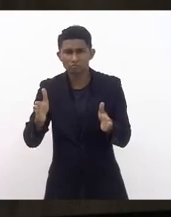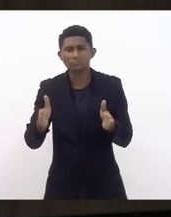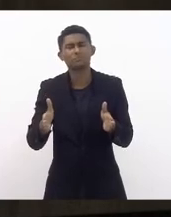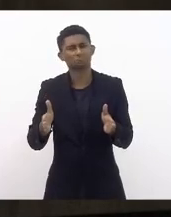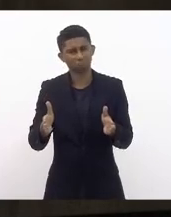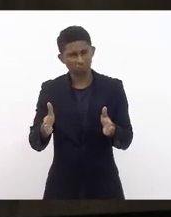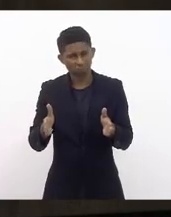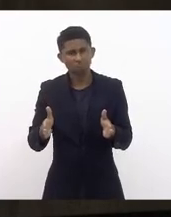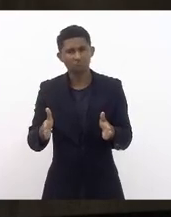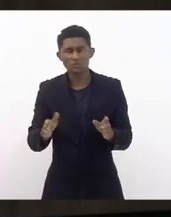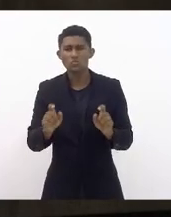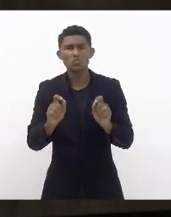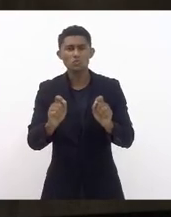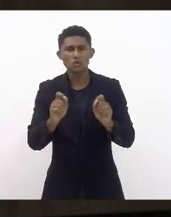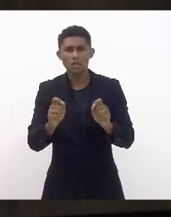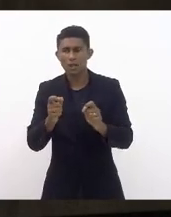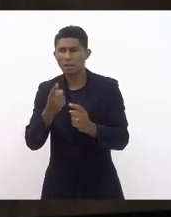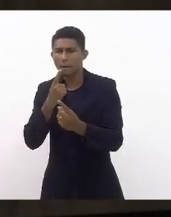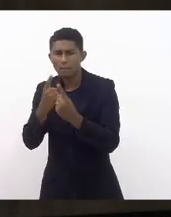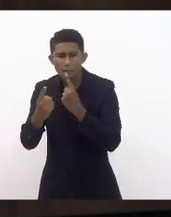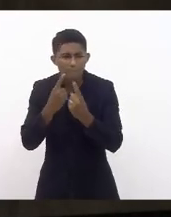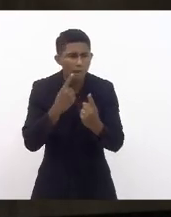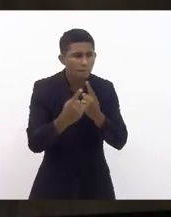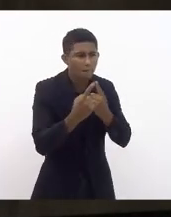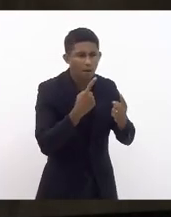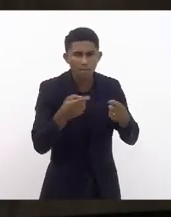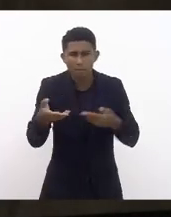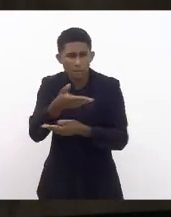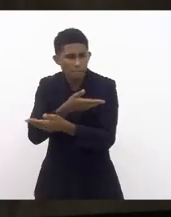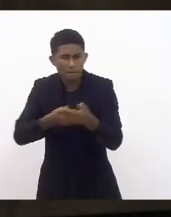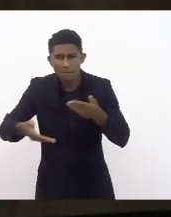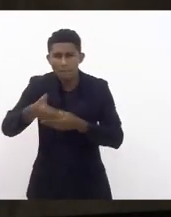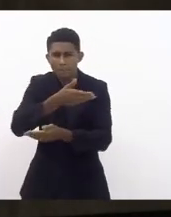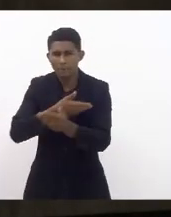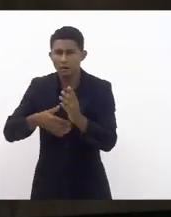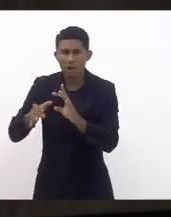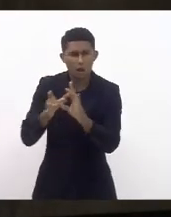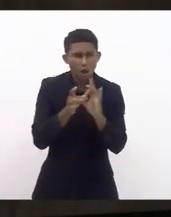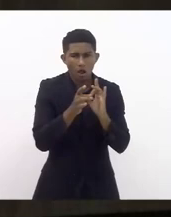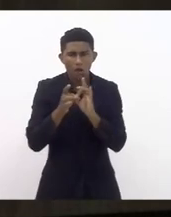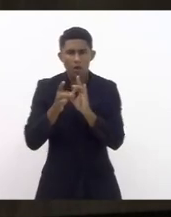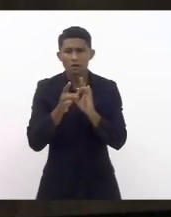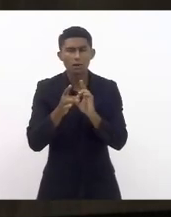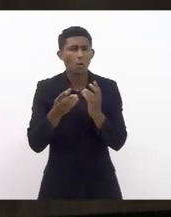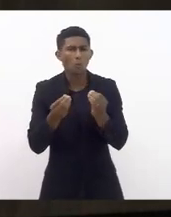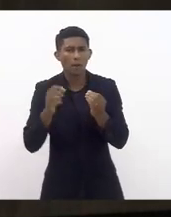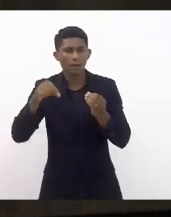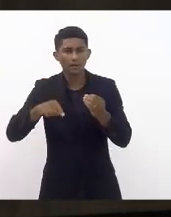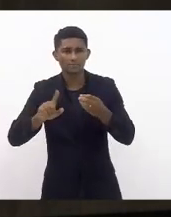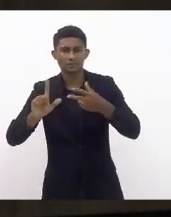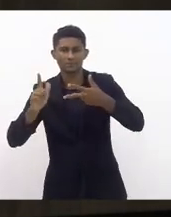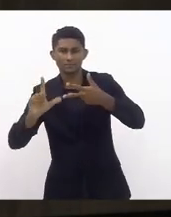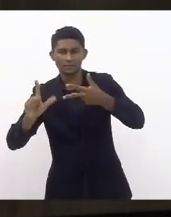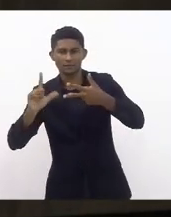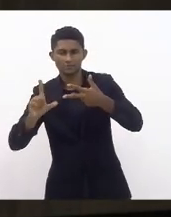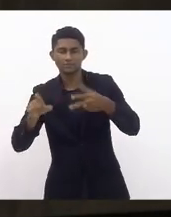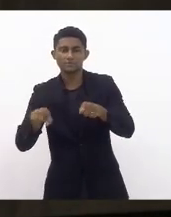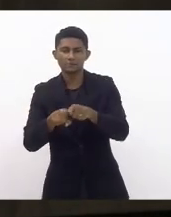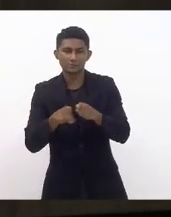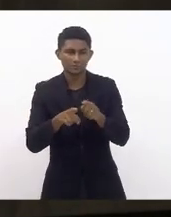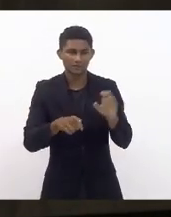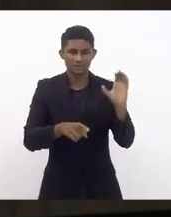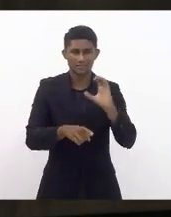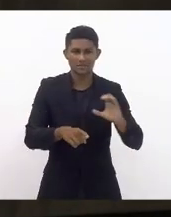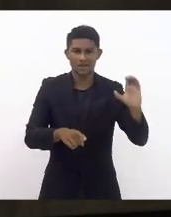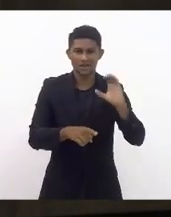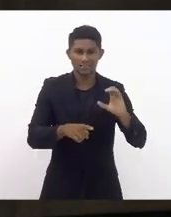cooperação, diálogo, intercâmbio e parcerias entre o Legislativo Fluminense e a comunidade científica do Rio de